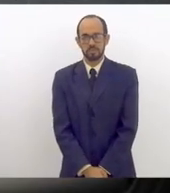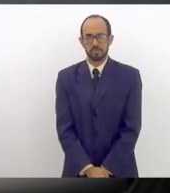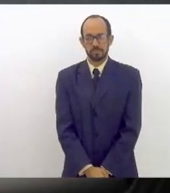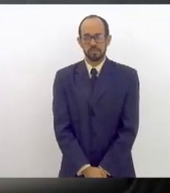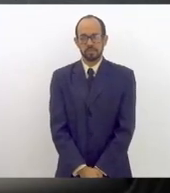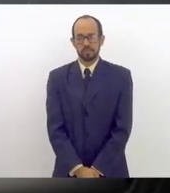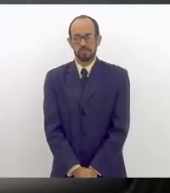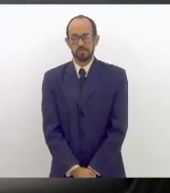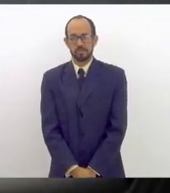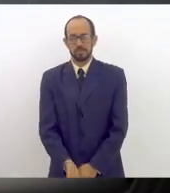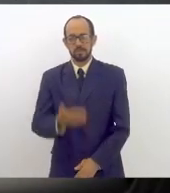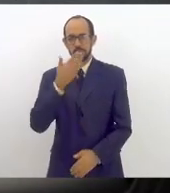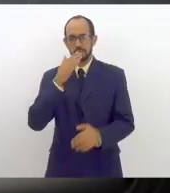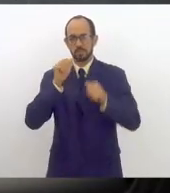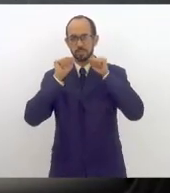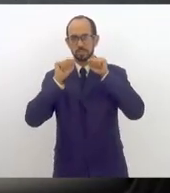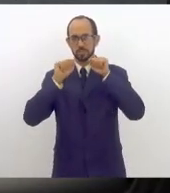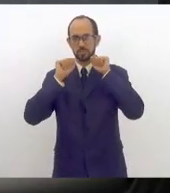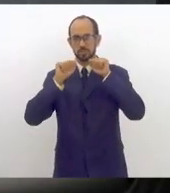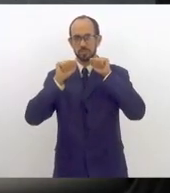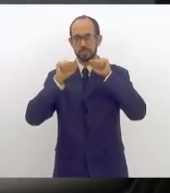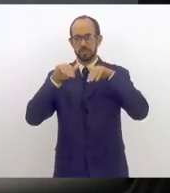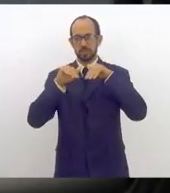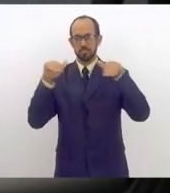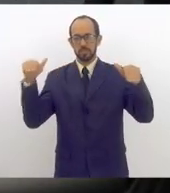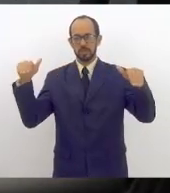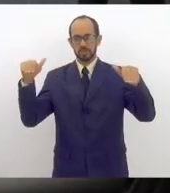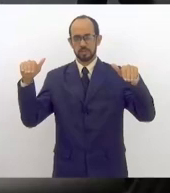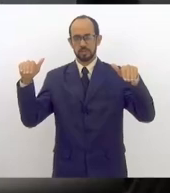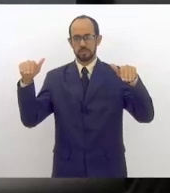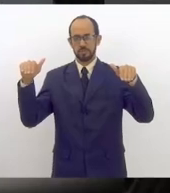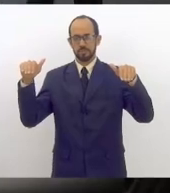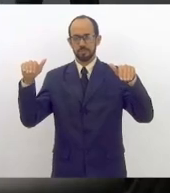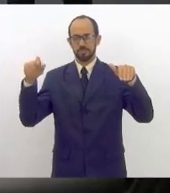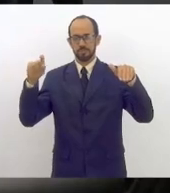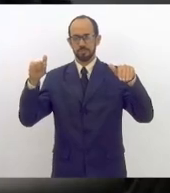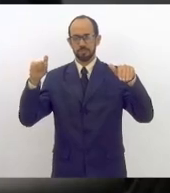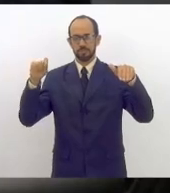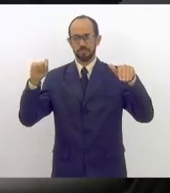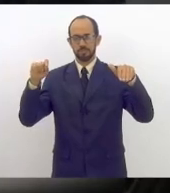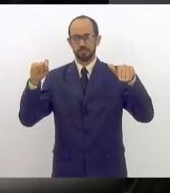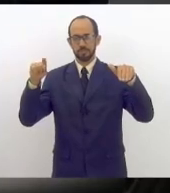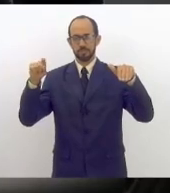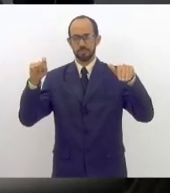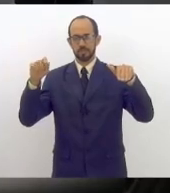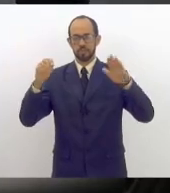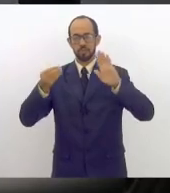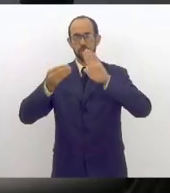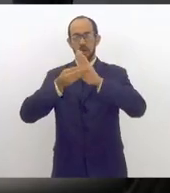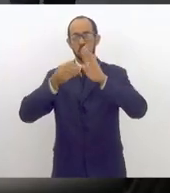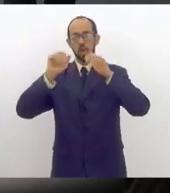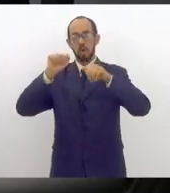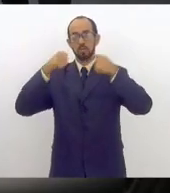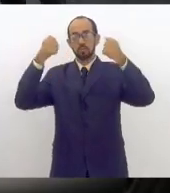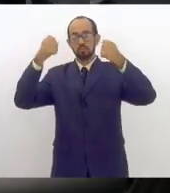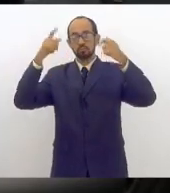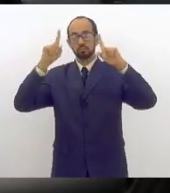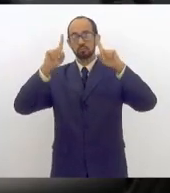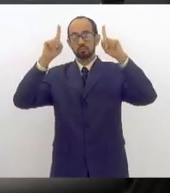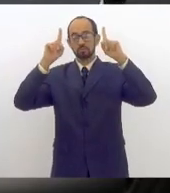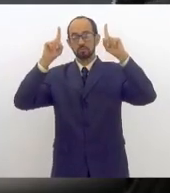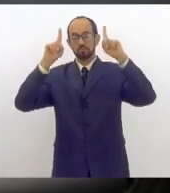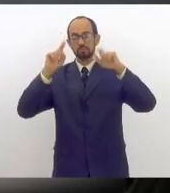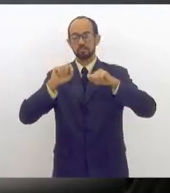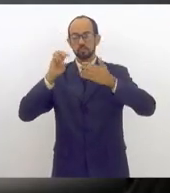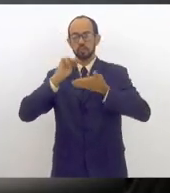Pedir a assessoria da mesa para que a gente possa passar no telão o